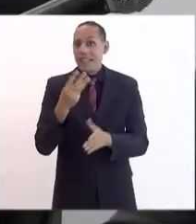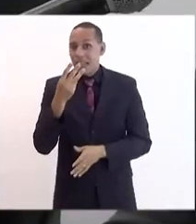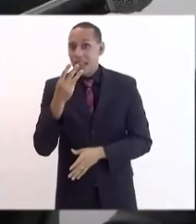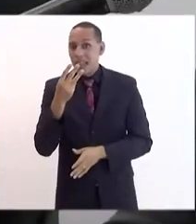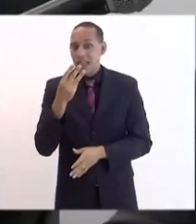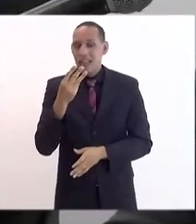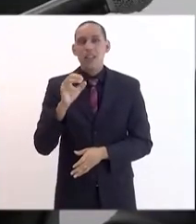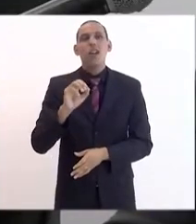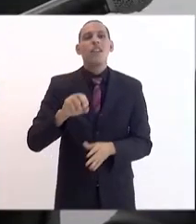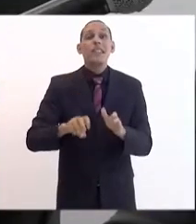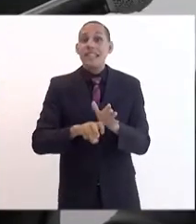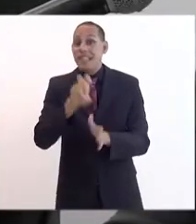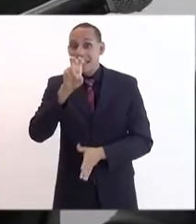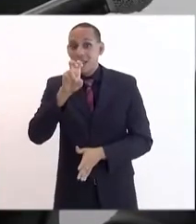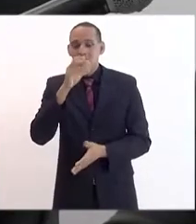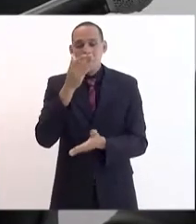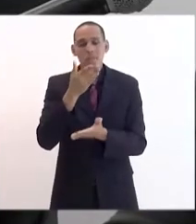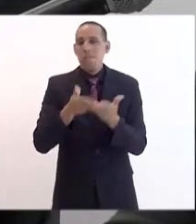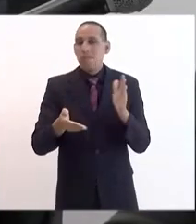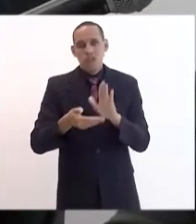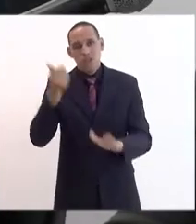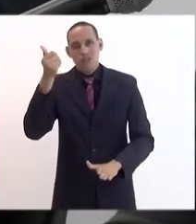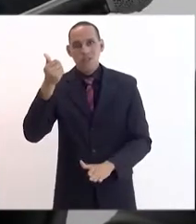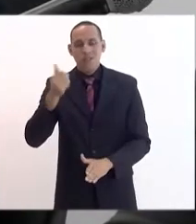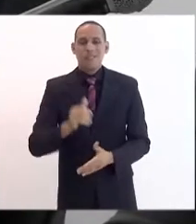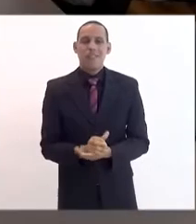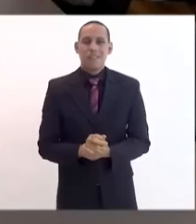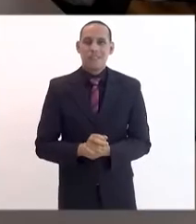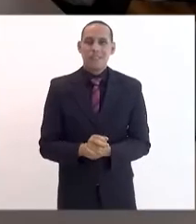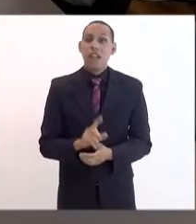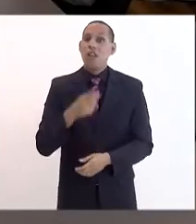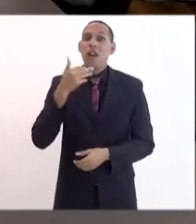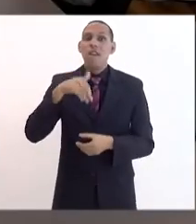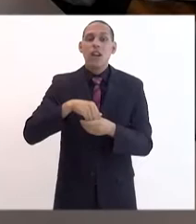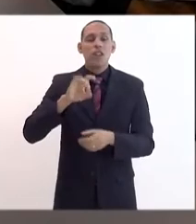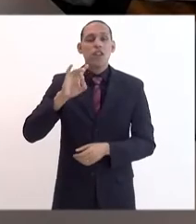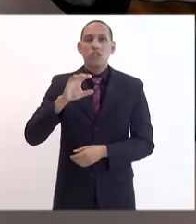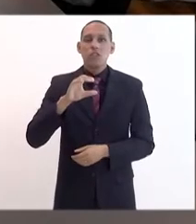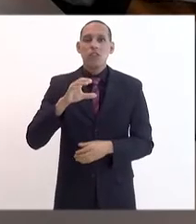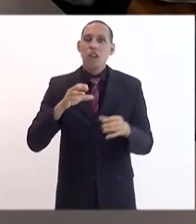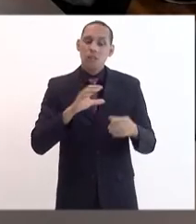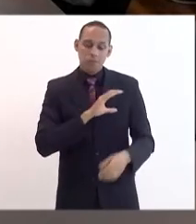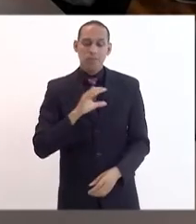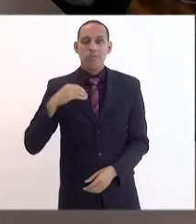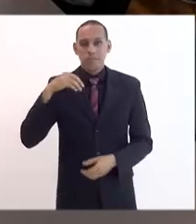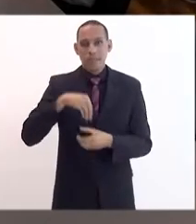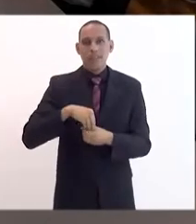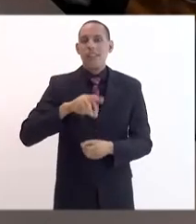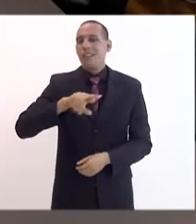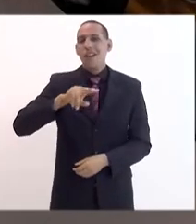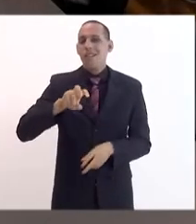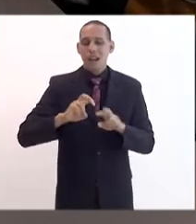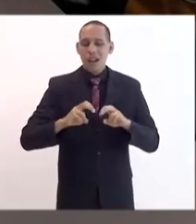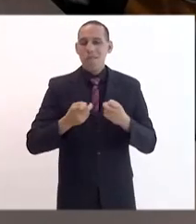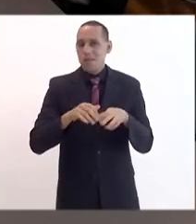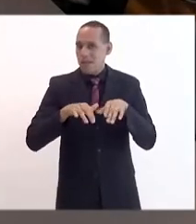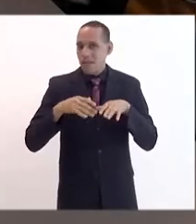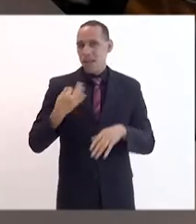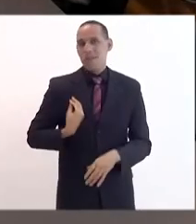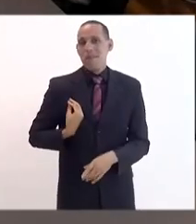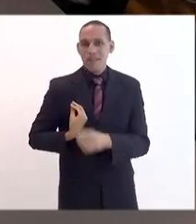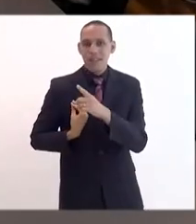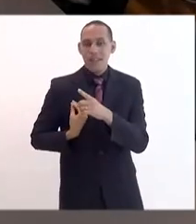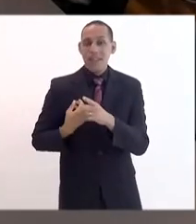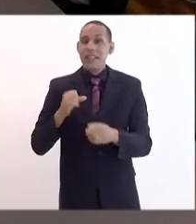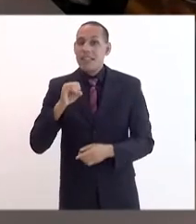cinco sessões será excluído o convidado. A gente só vota na comissão. É na comissão. Não é presente em plenário. Quando pendente